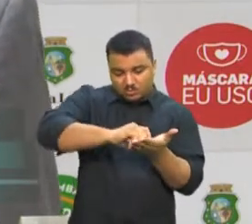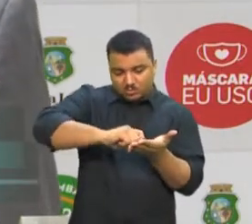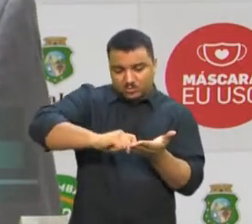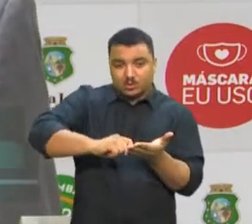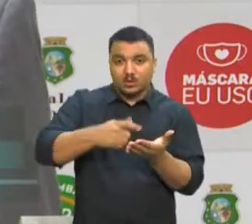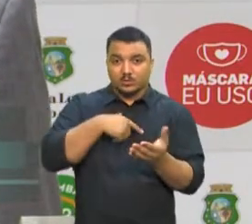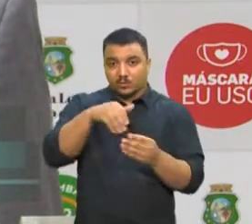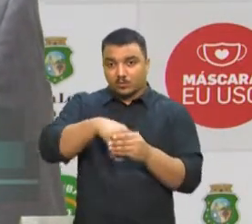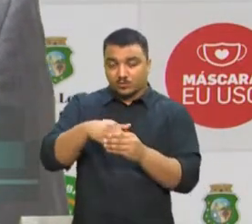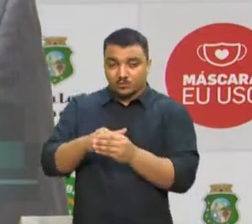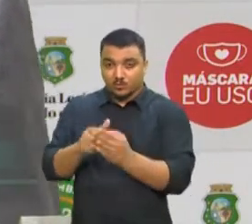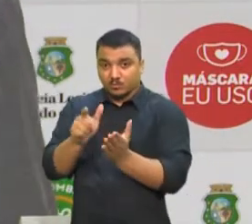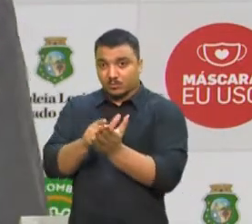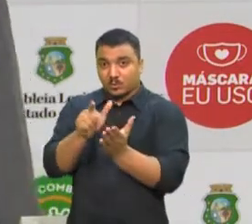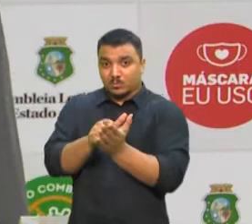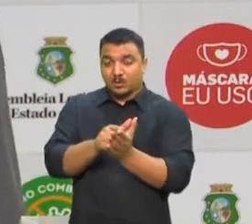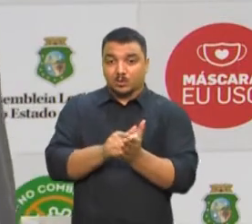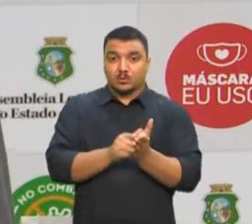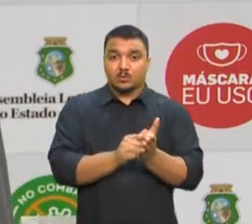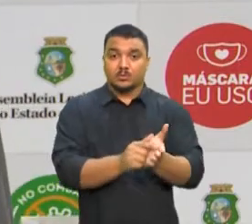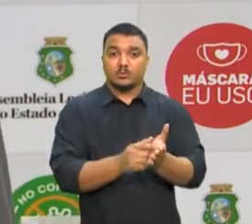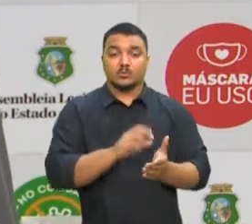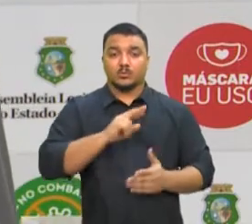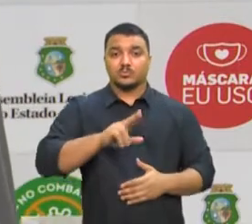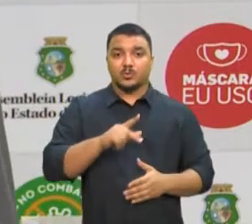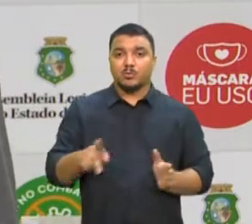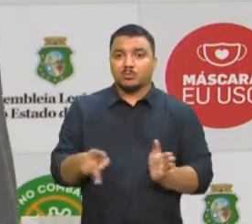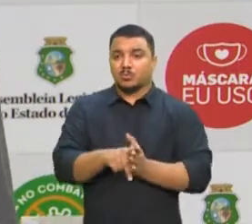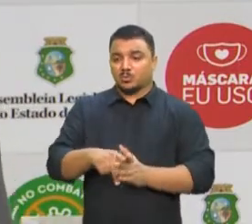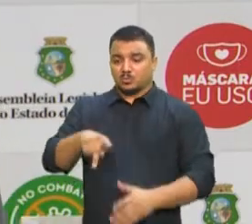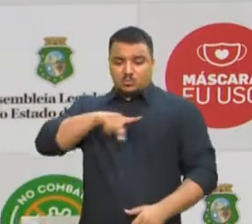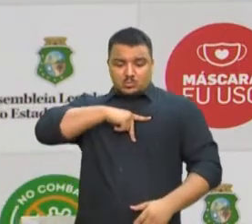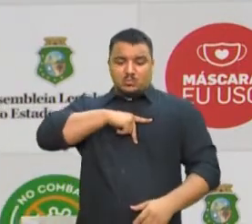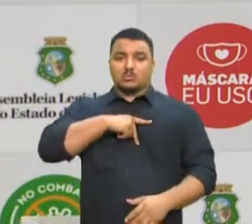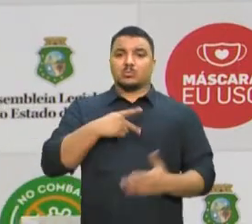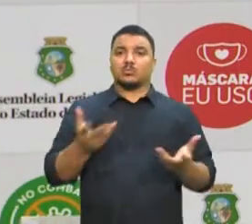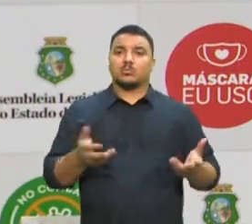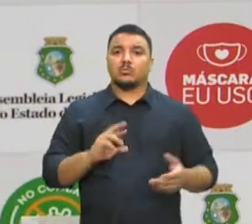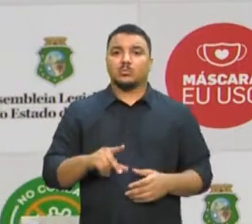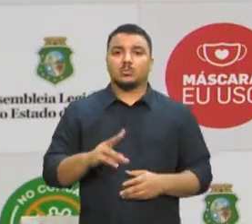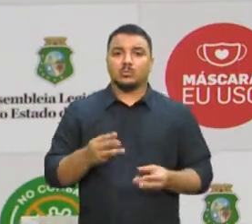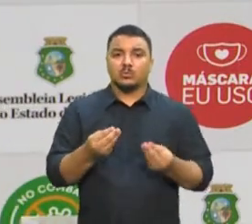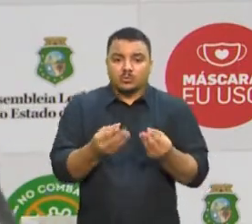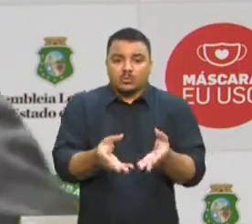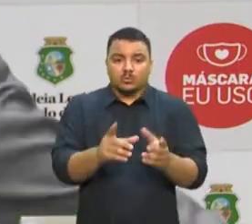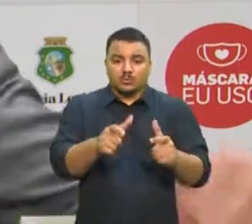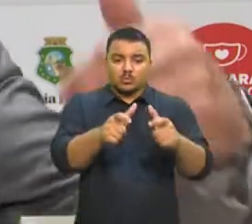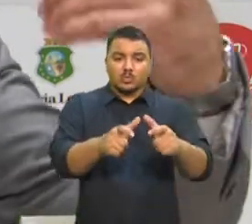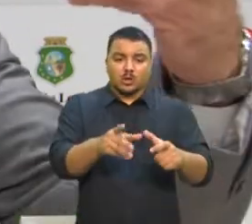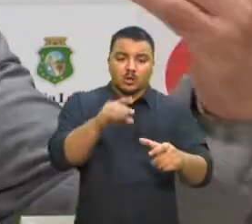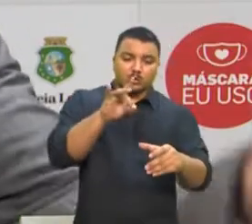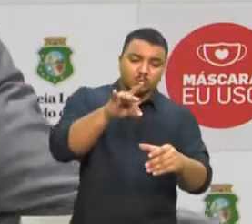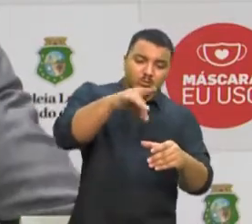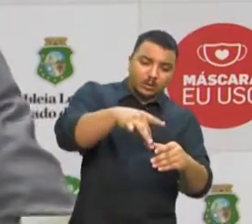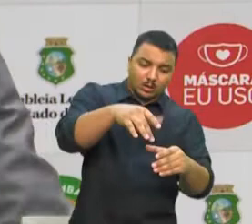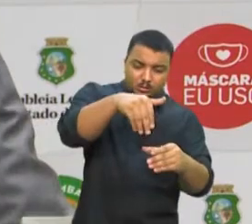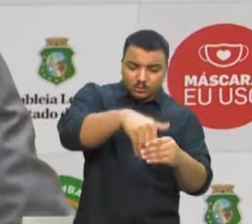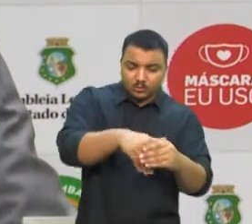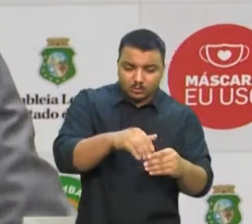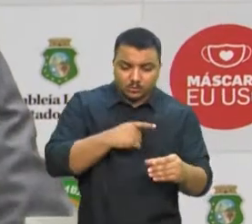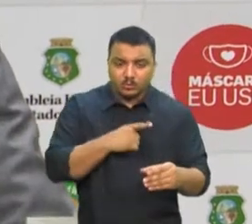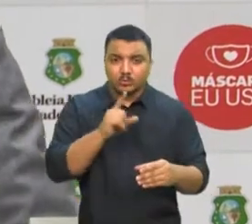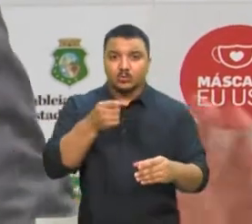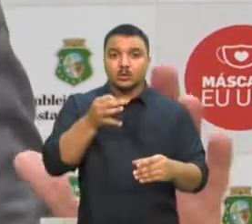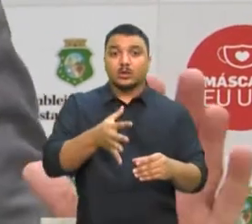mão. Não fica com ele na mão. Ele é depositado para possível